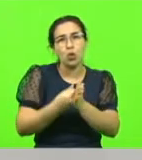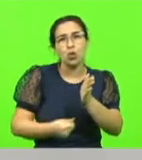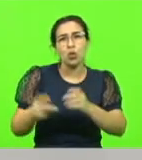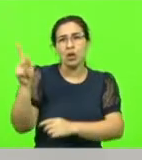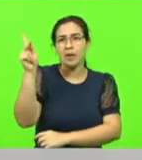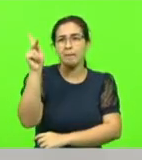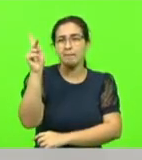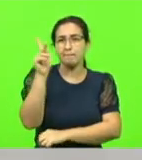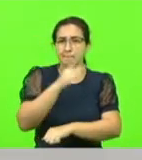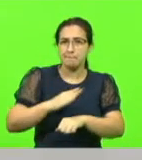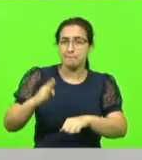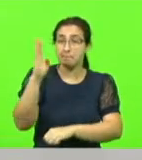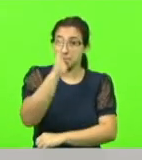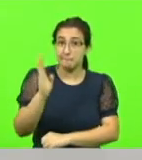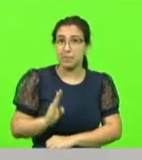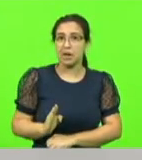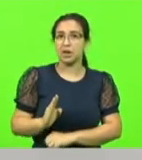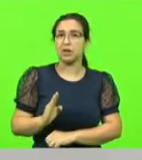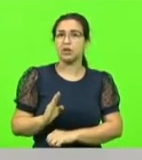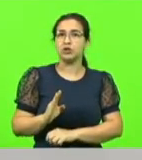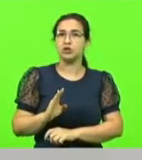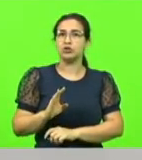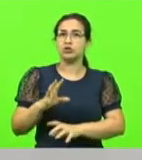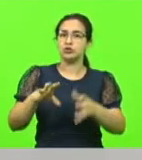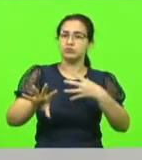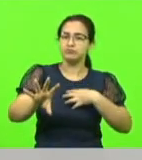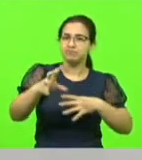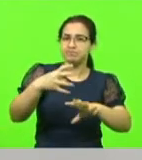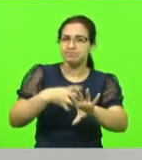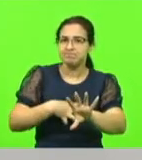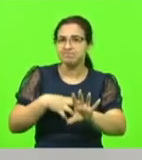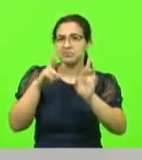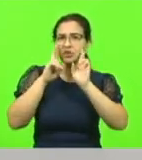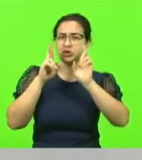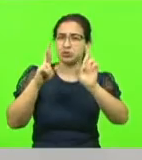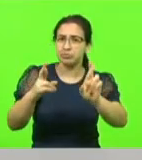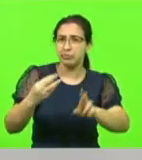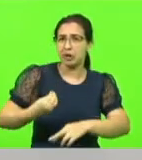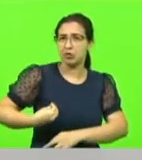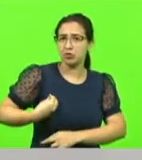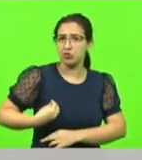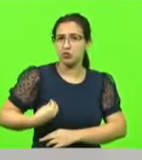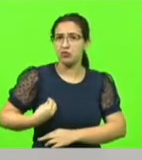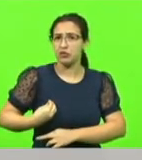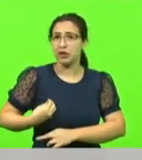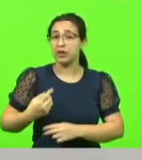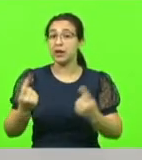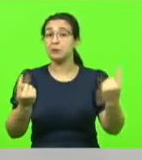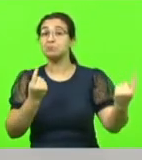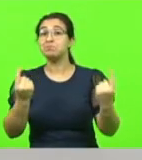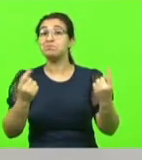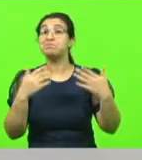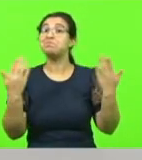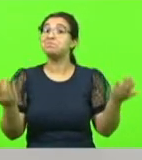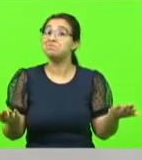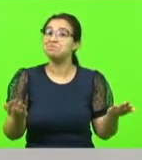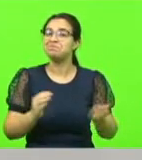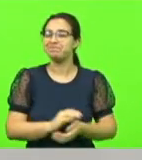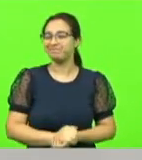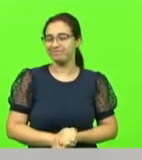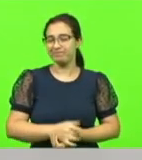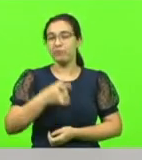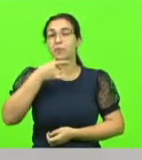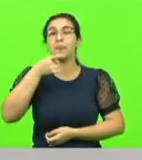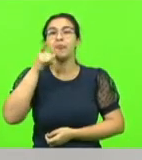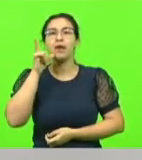inclusiva e solidária, onde o respeito à vida esteja acima de todas as diferenças? Ontem,